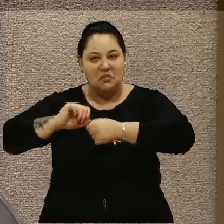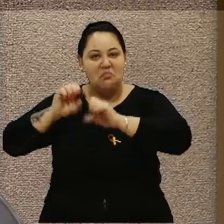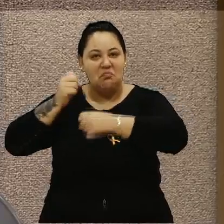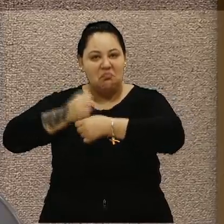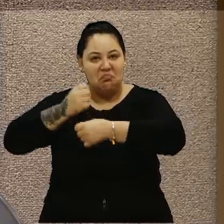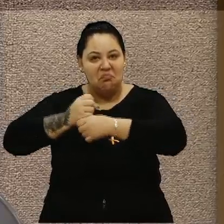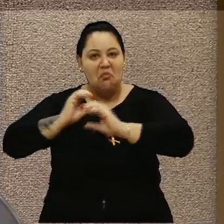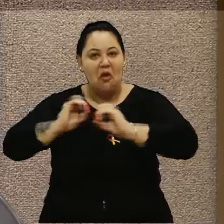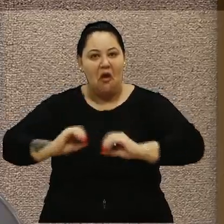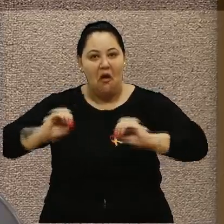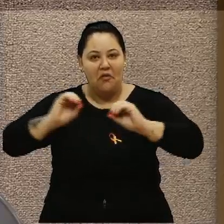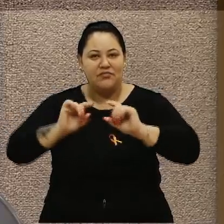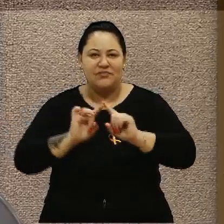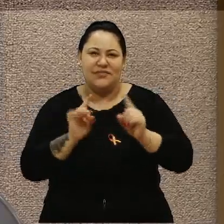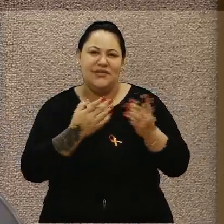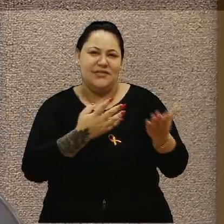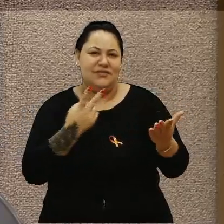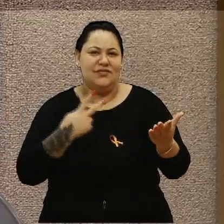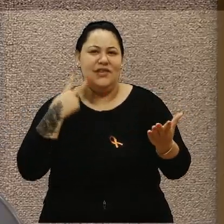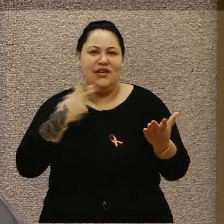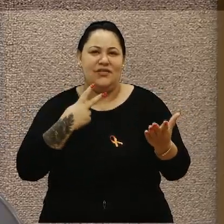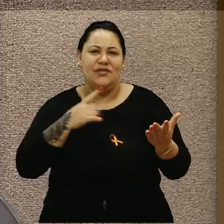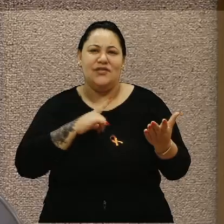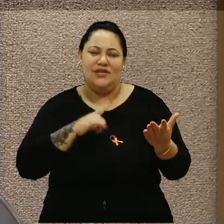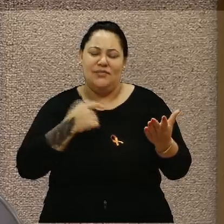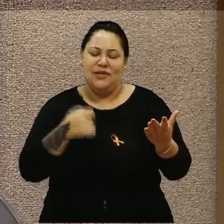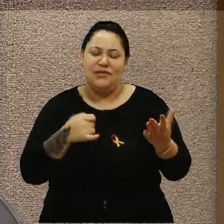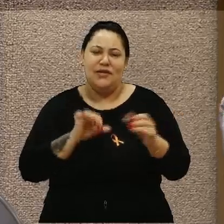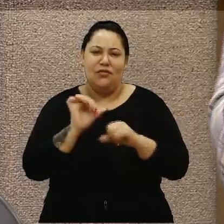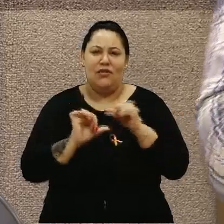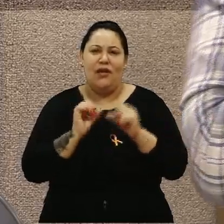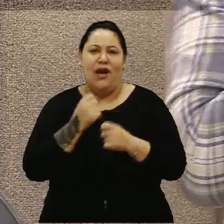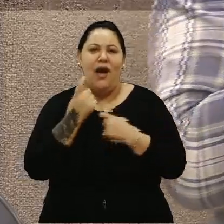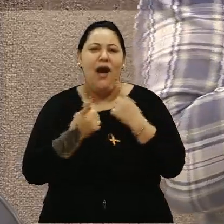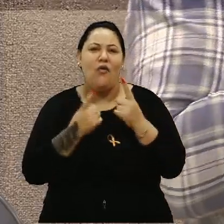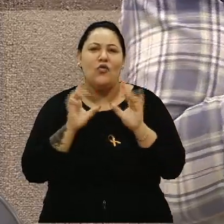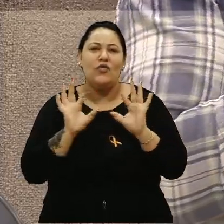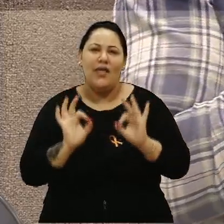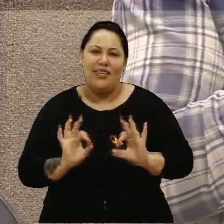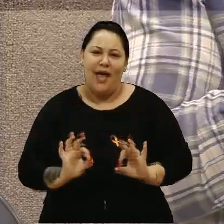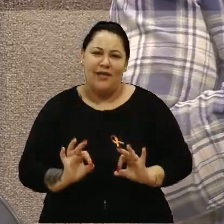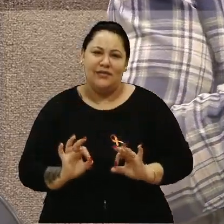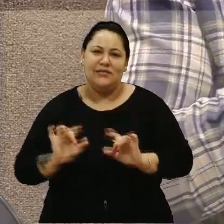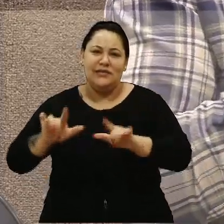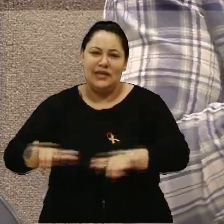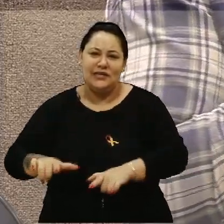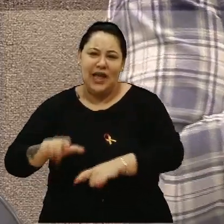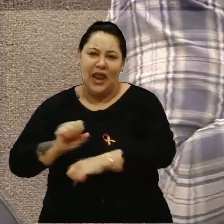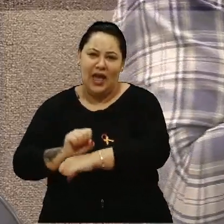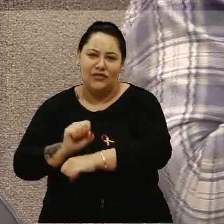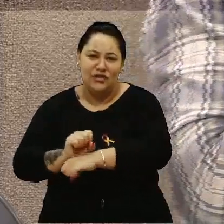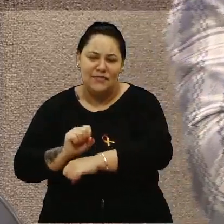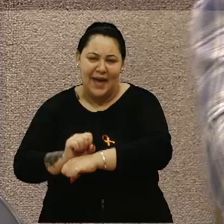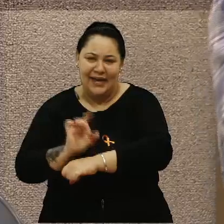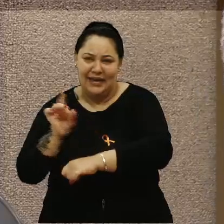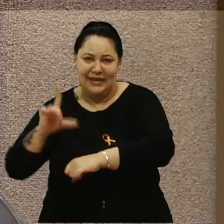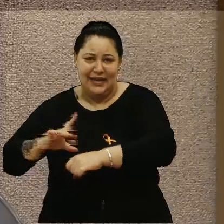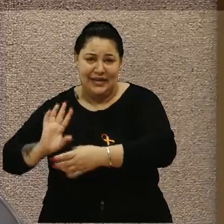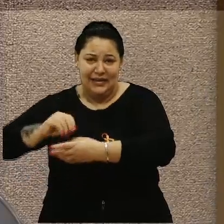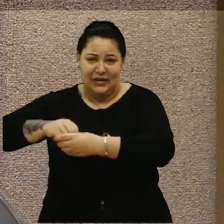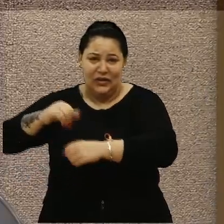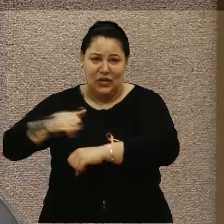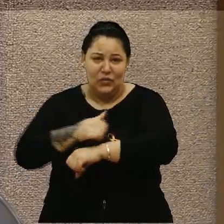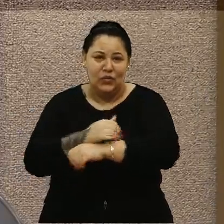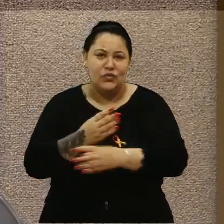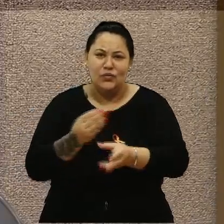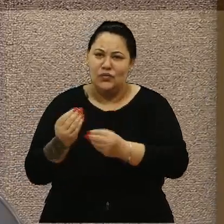né? Tem que sofrer ali algumas ampliações ali na sala de espera, num monte de lugares ali, né, para